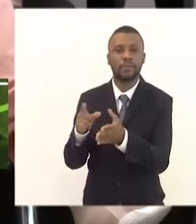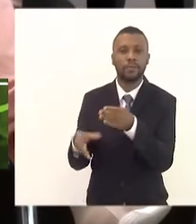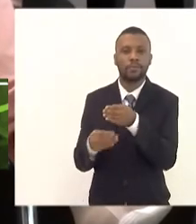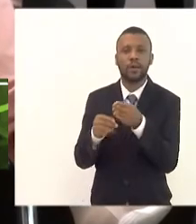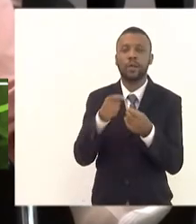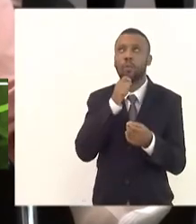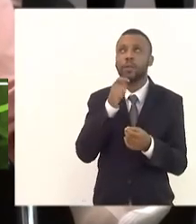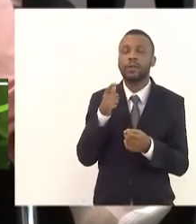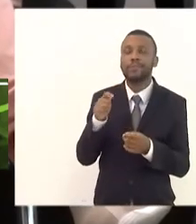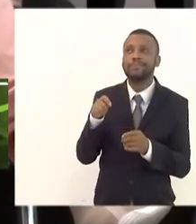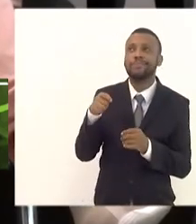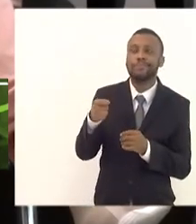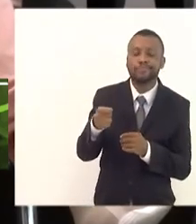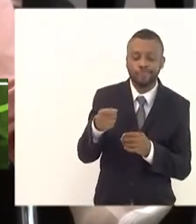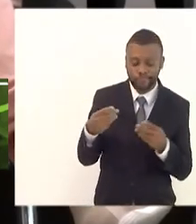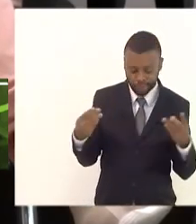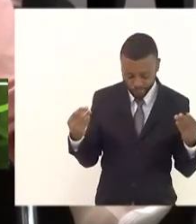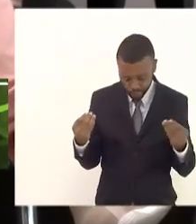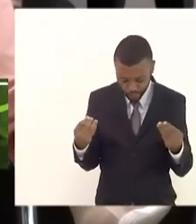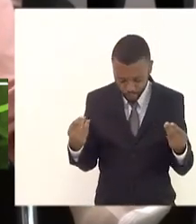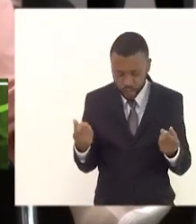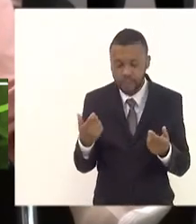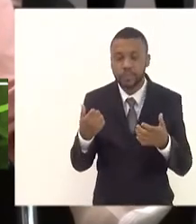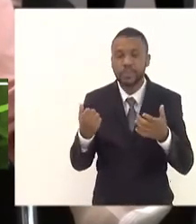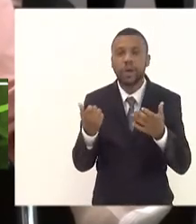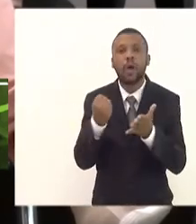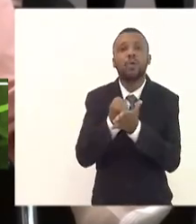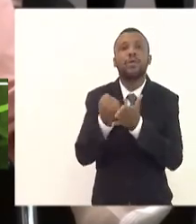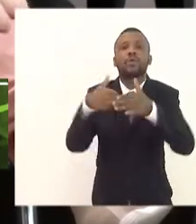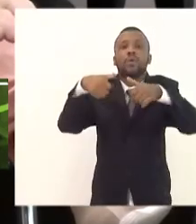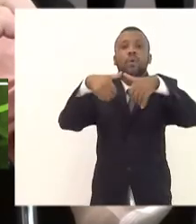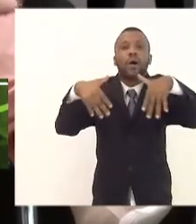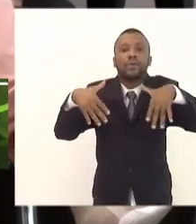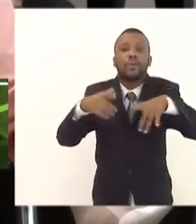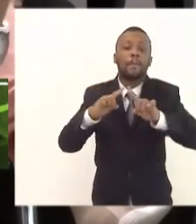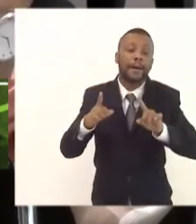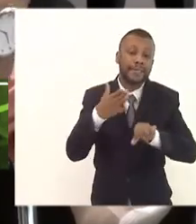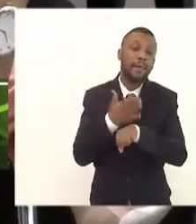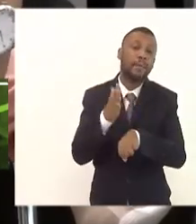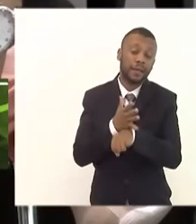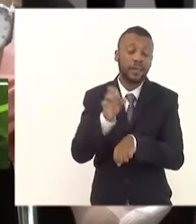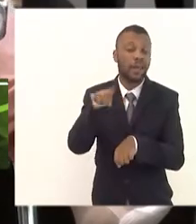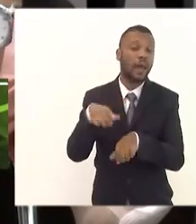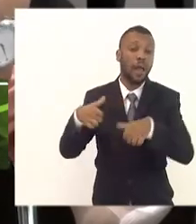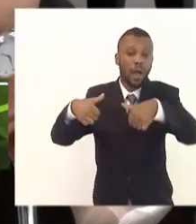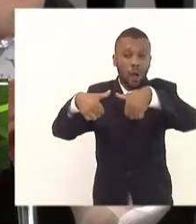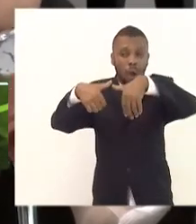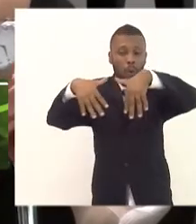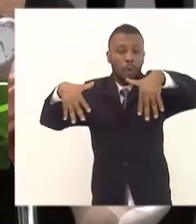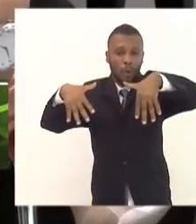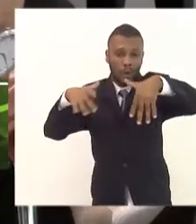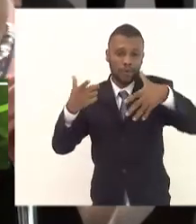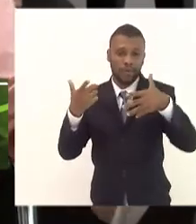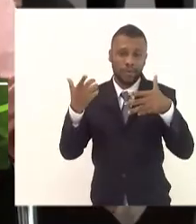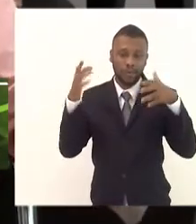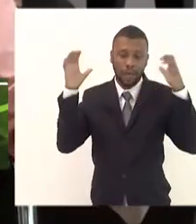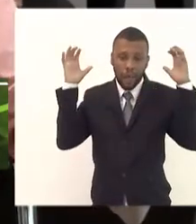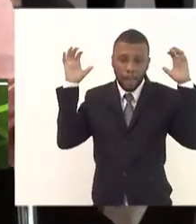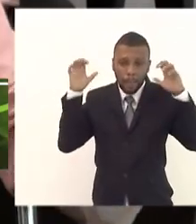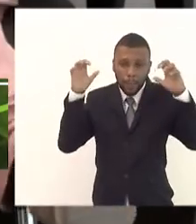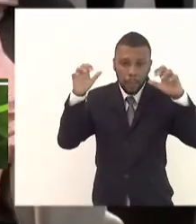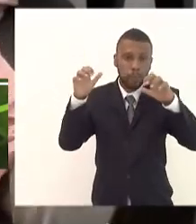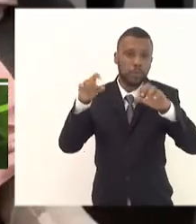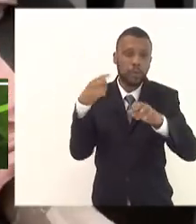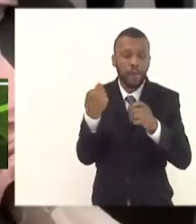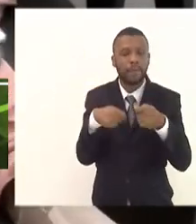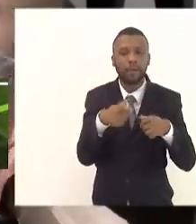tem chamado lá mais de guarda-chuva, mas ele é um guarda-chuva, porque até por exemplo, essa questão das chuvas agora. A gente precisou